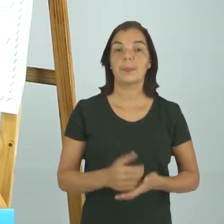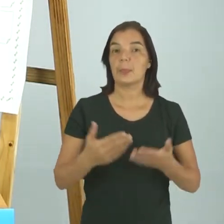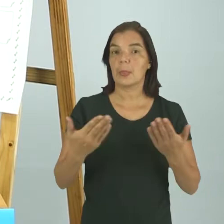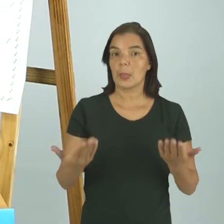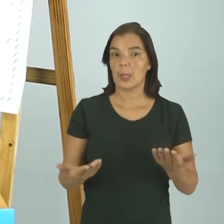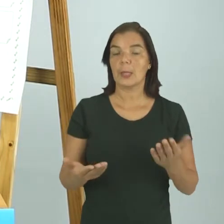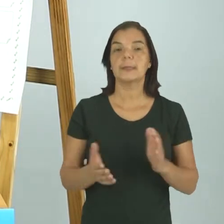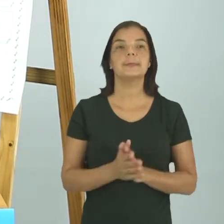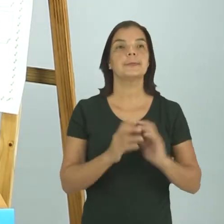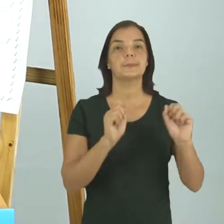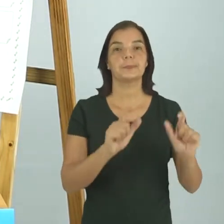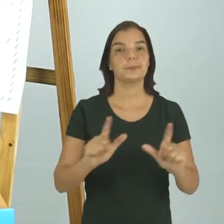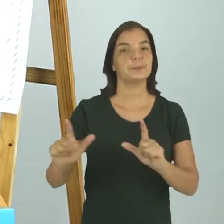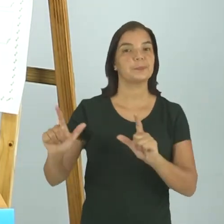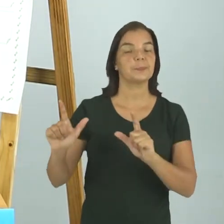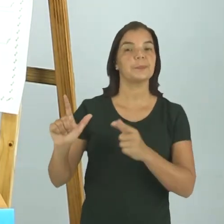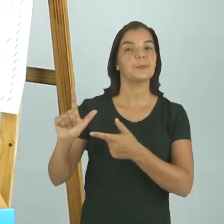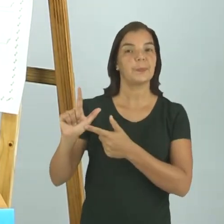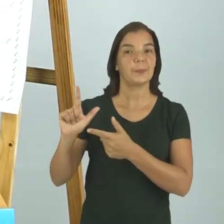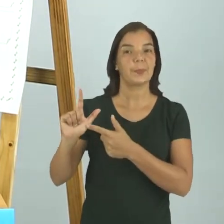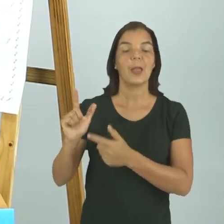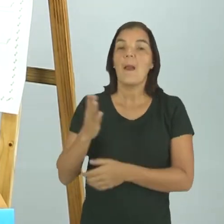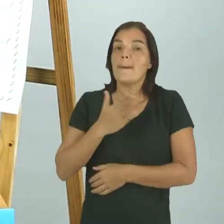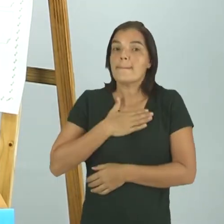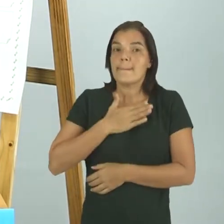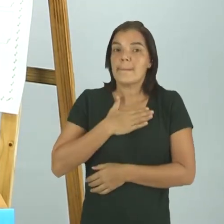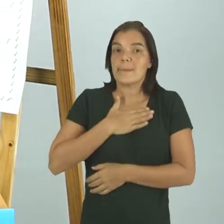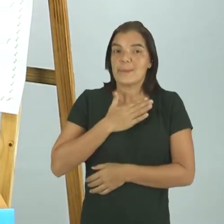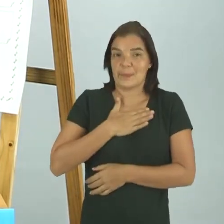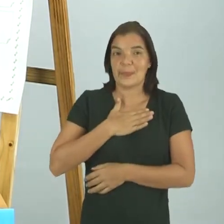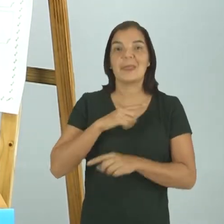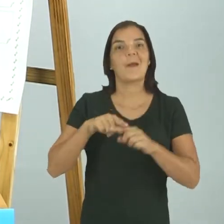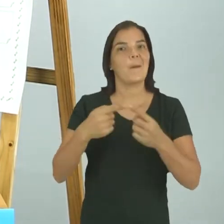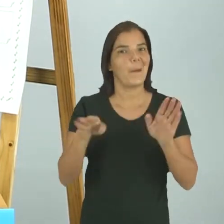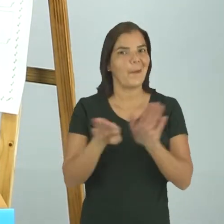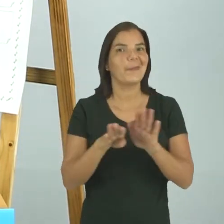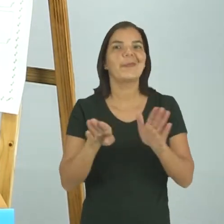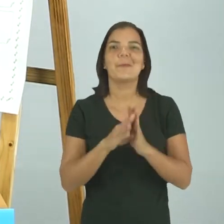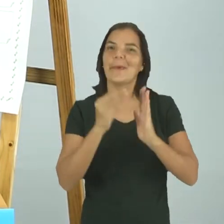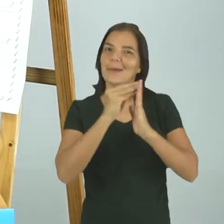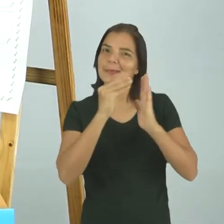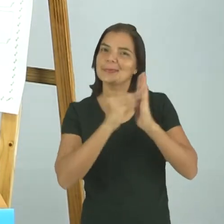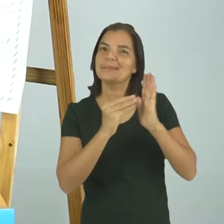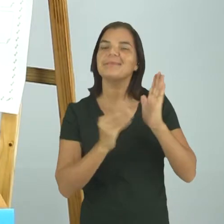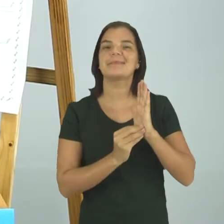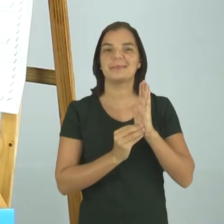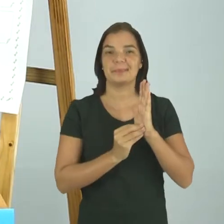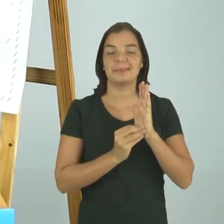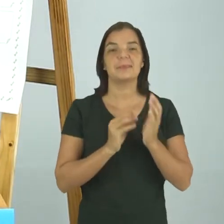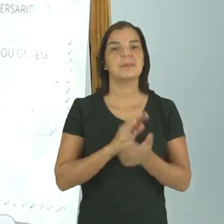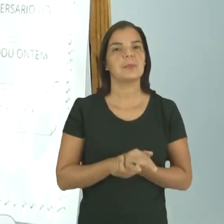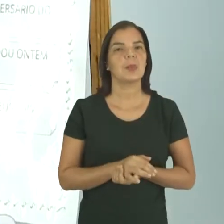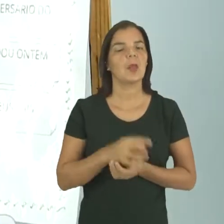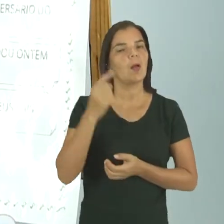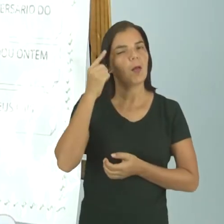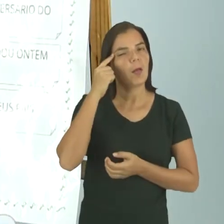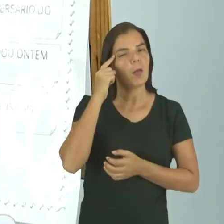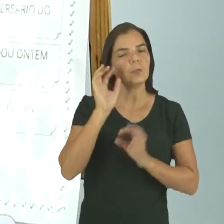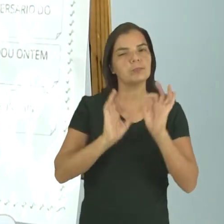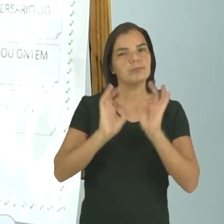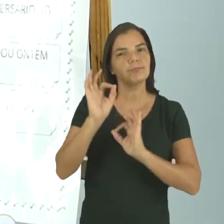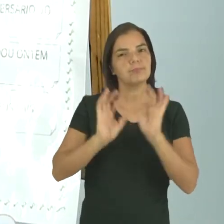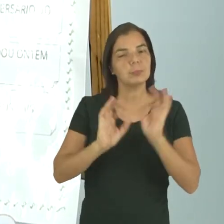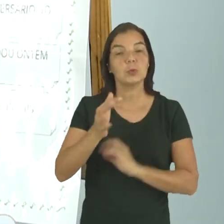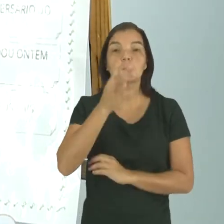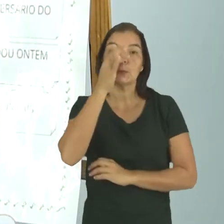Esse aqui é meu diário, mas também é uma agenda. Aqui eu planejo o que eu vou